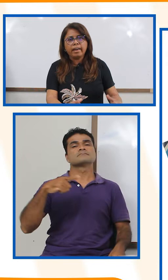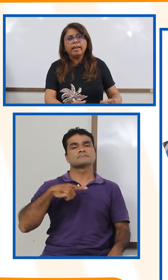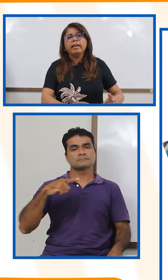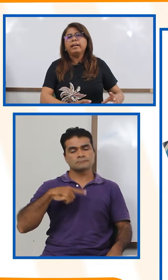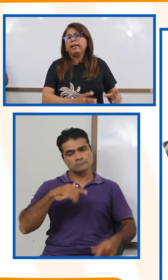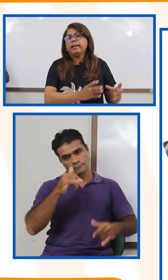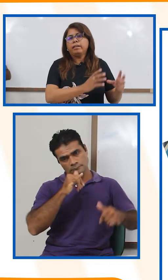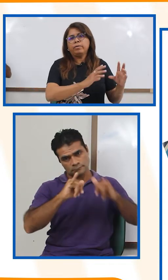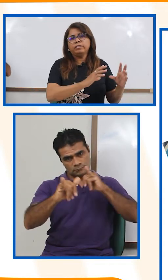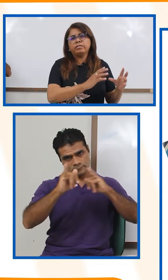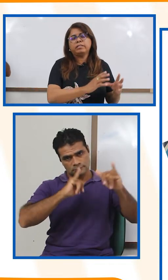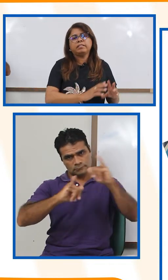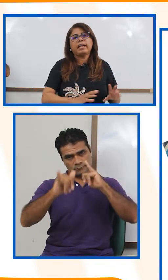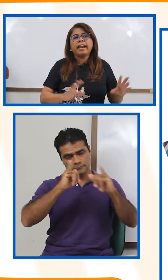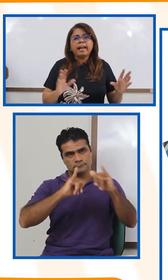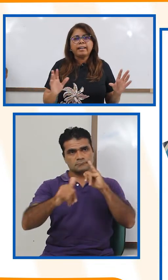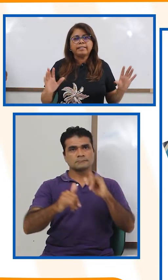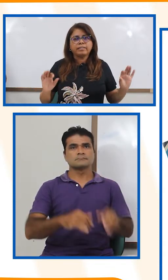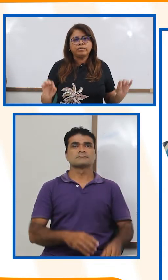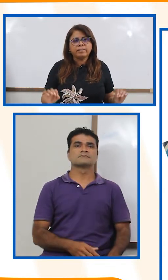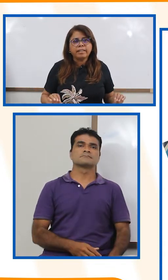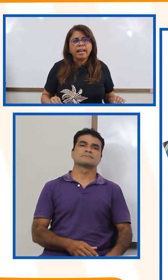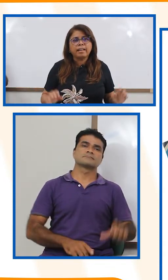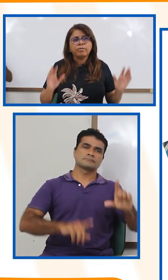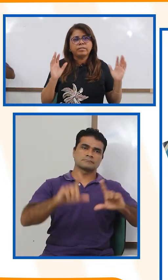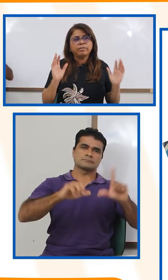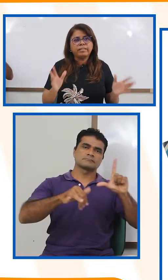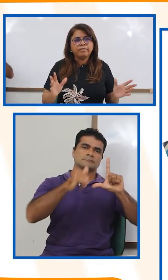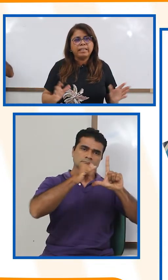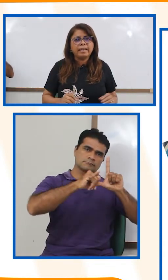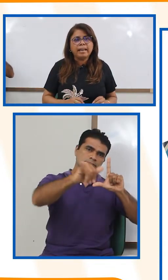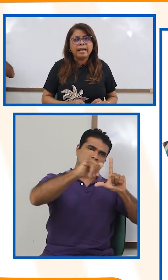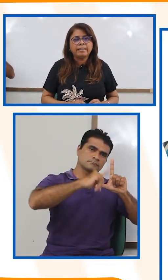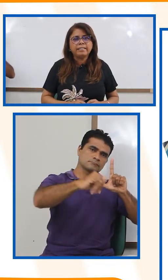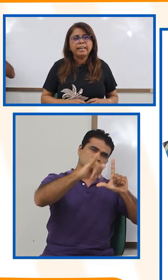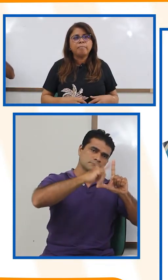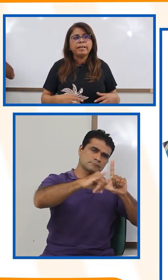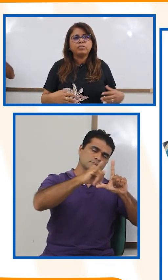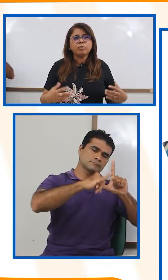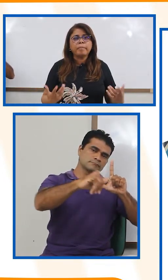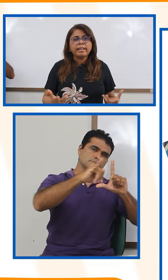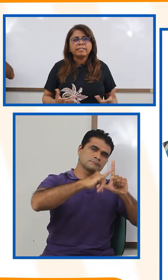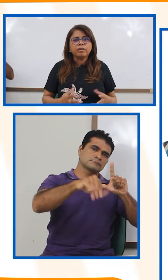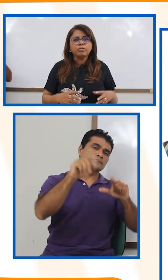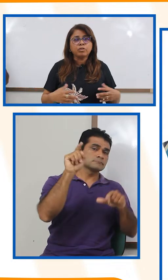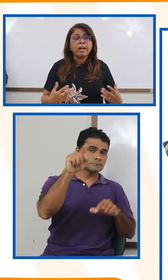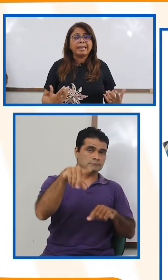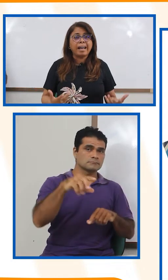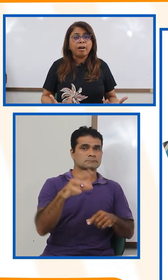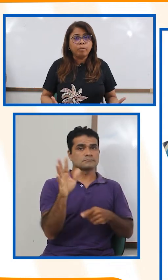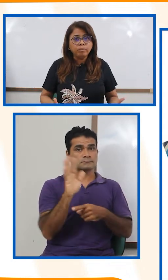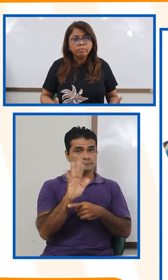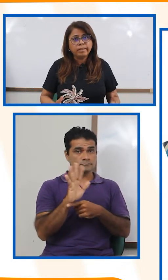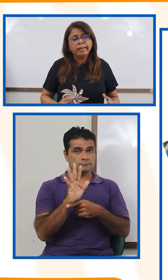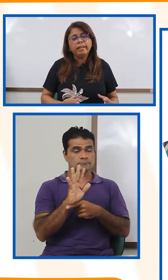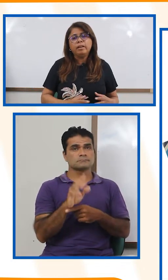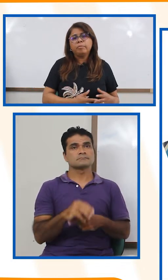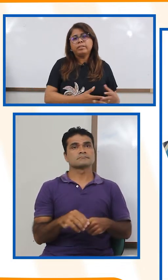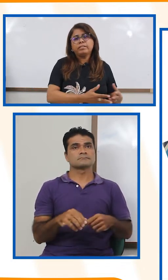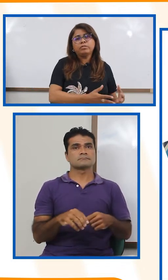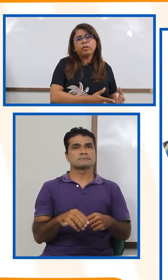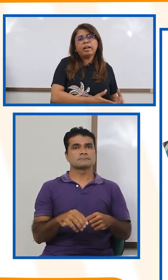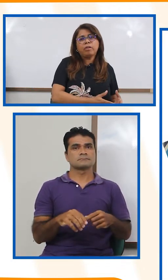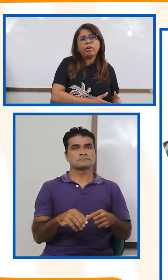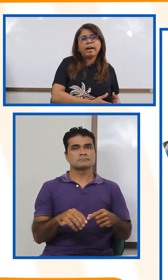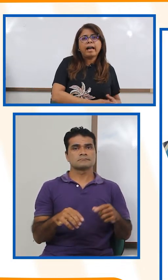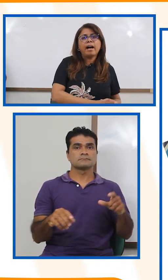o quê? Quando você está lá na sua sala com a sua TV ligada e de repente começa um jornal, né?